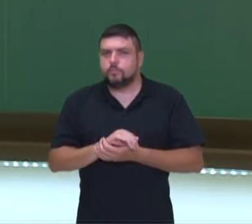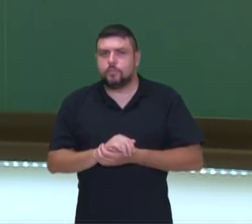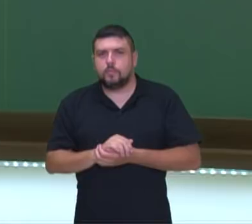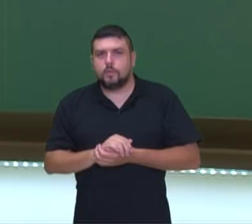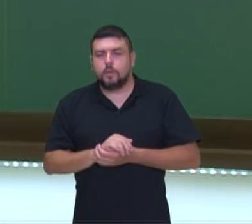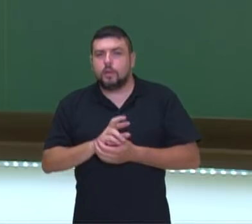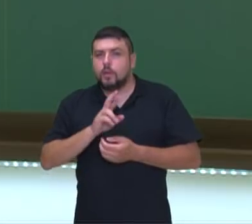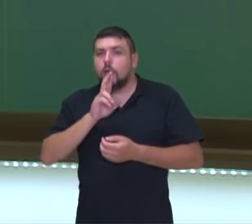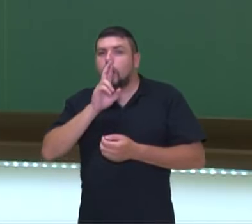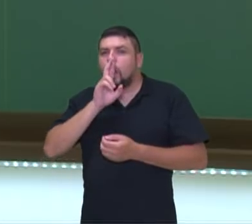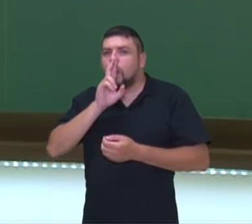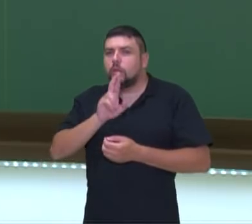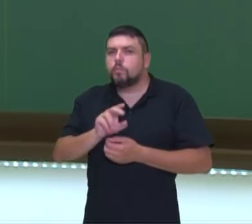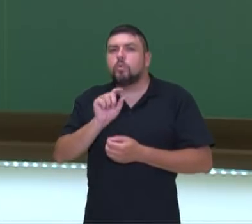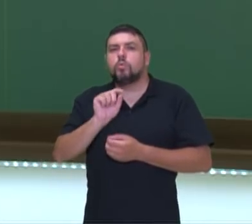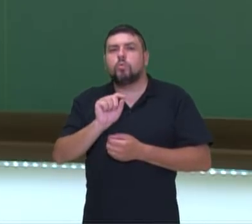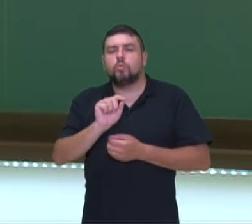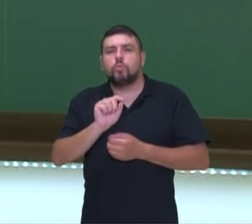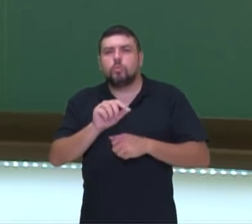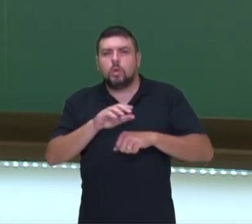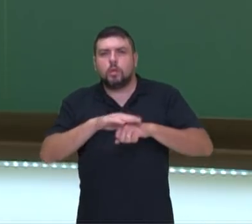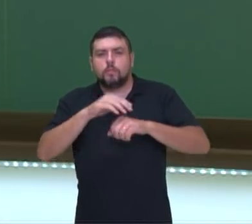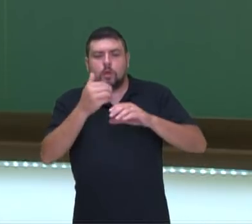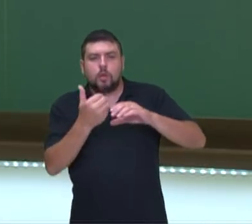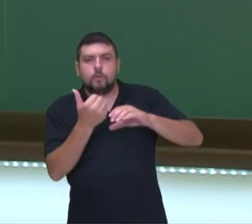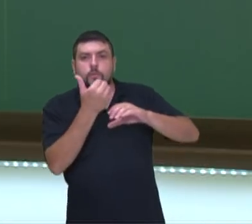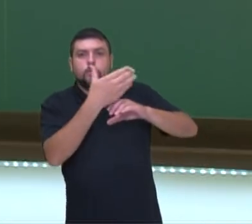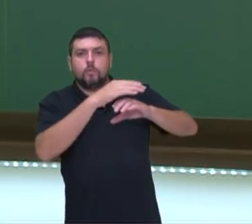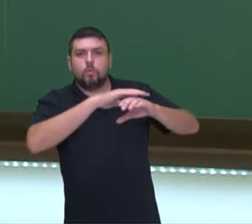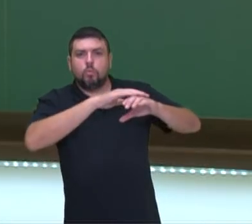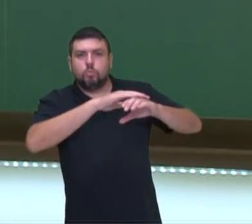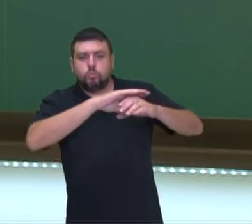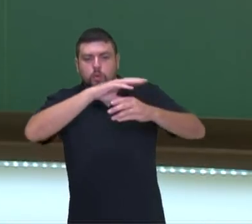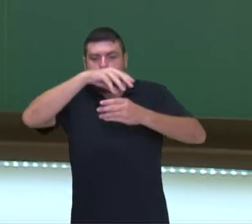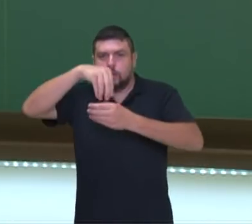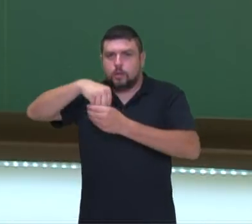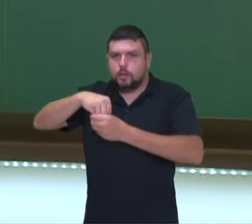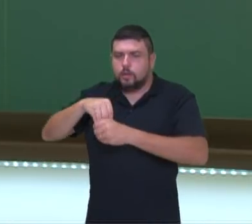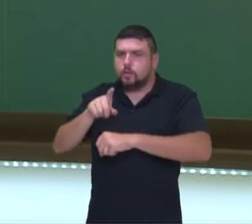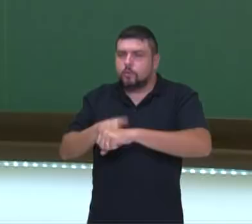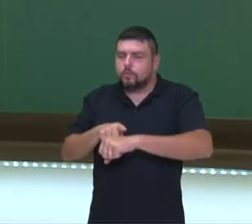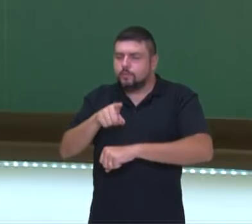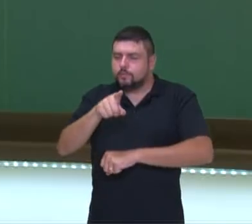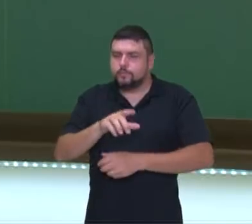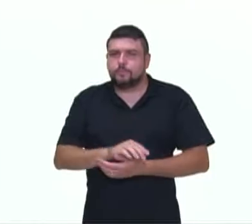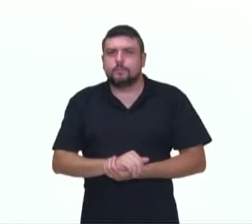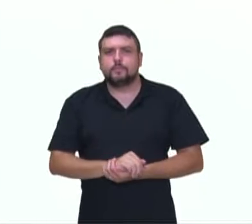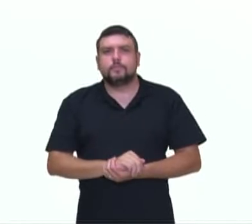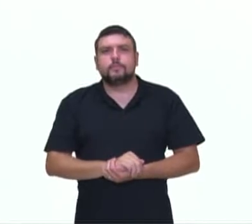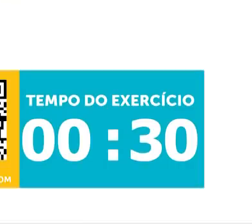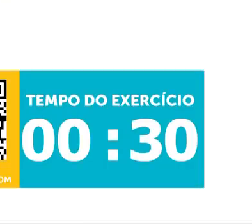é a da mais externa para a mais interna. Vou dar um tempinho e eu já volto.